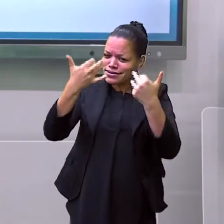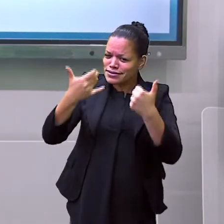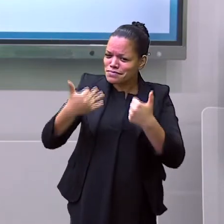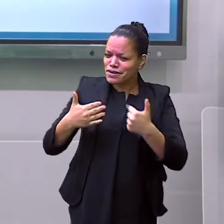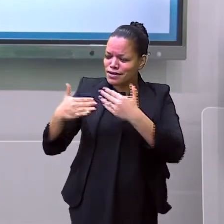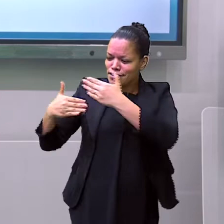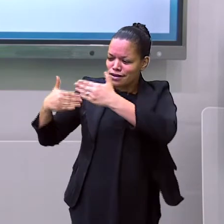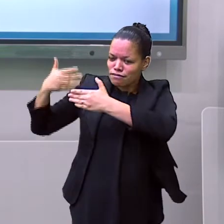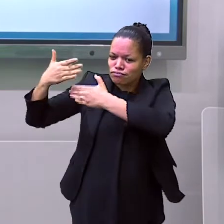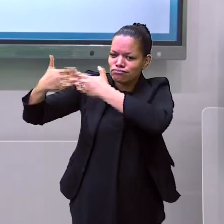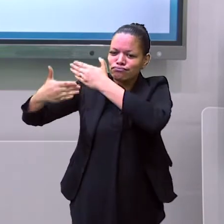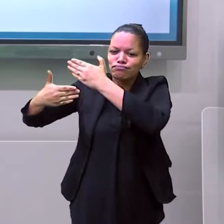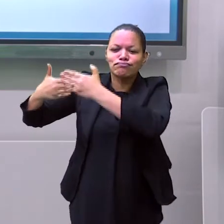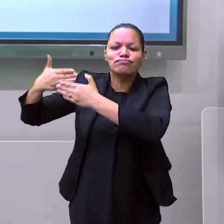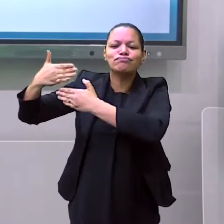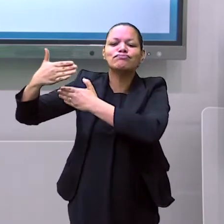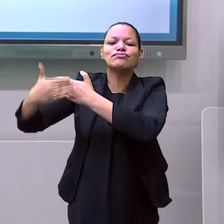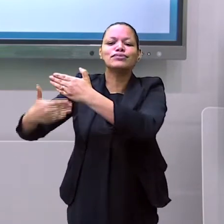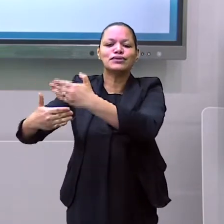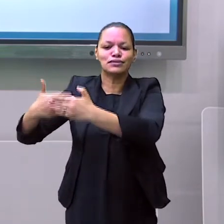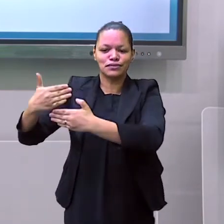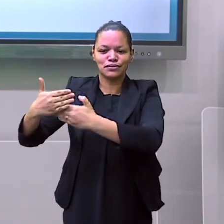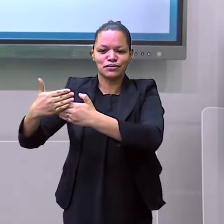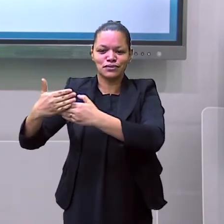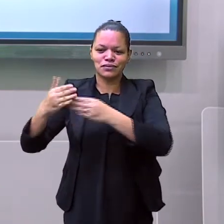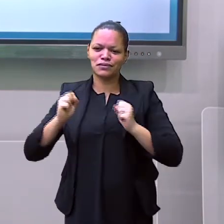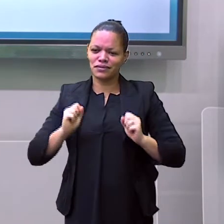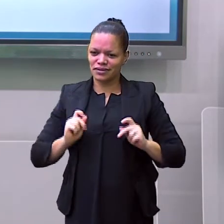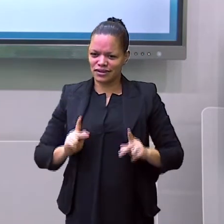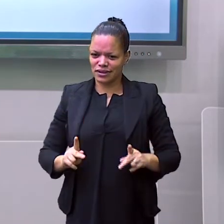seus resultados estudados.